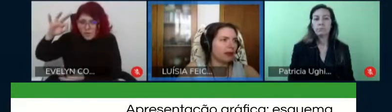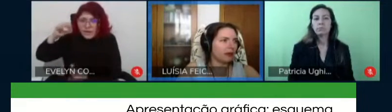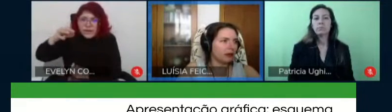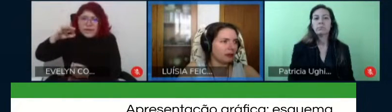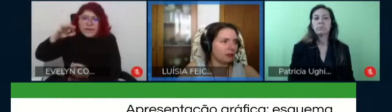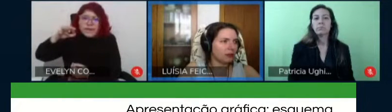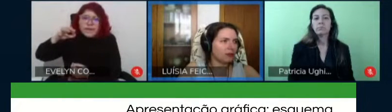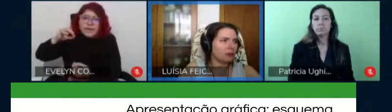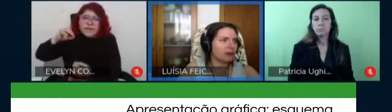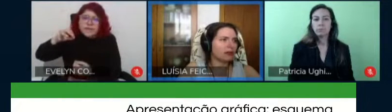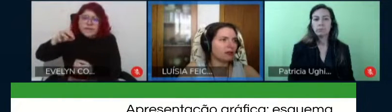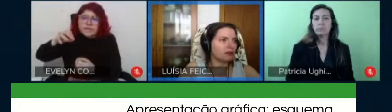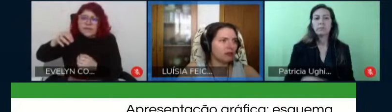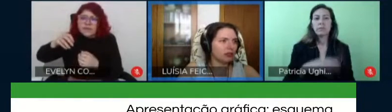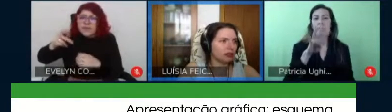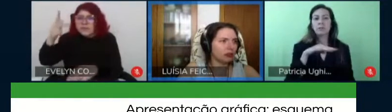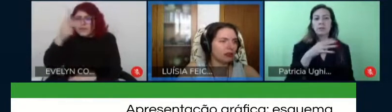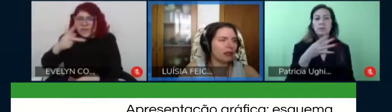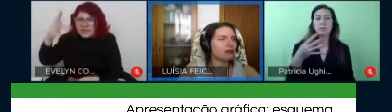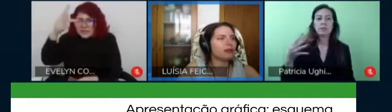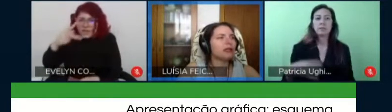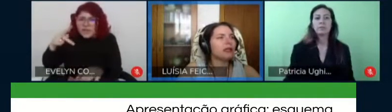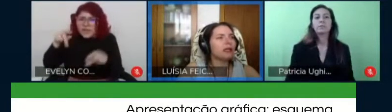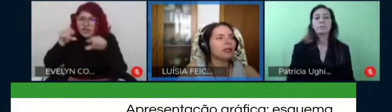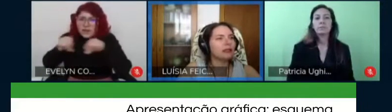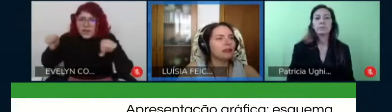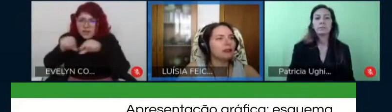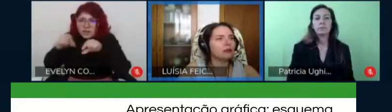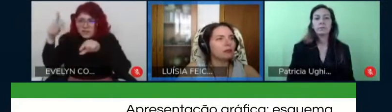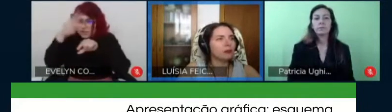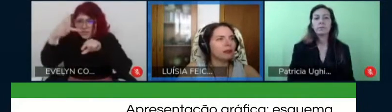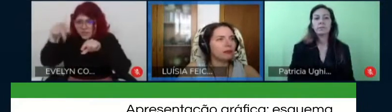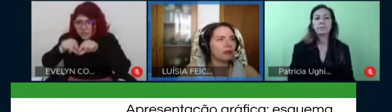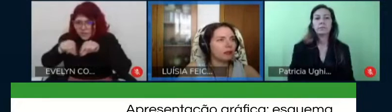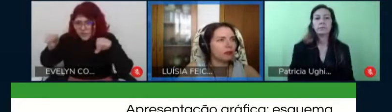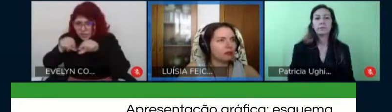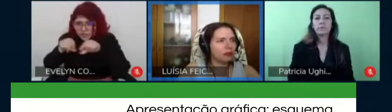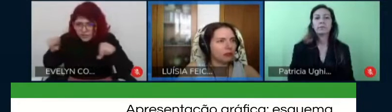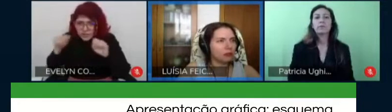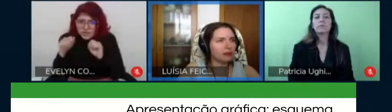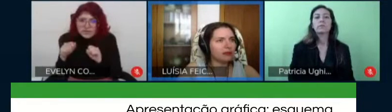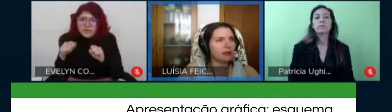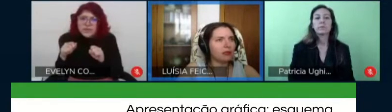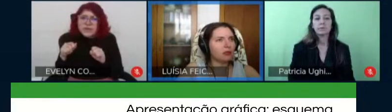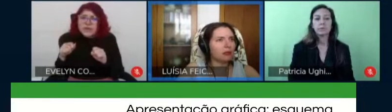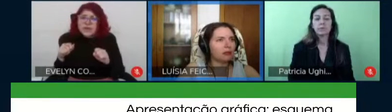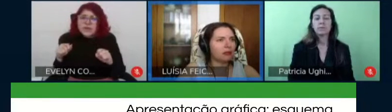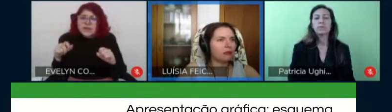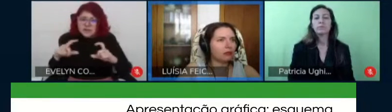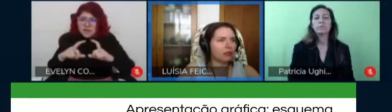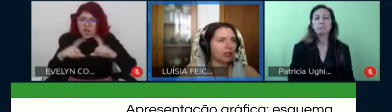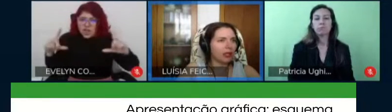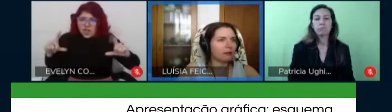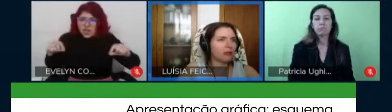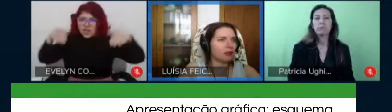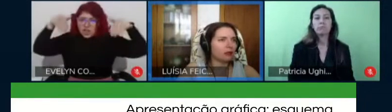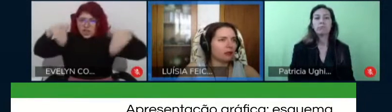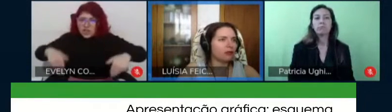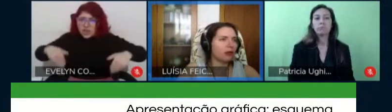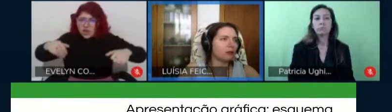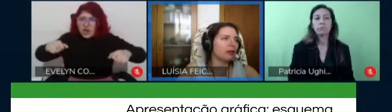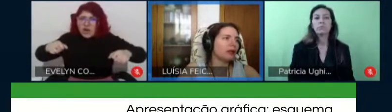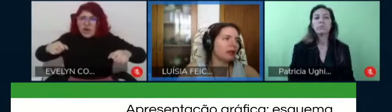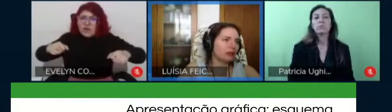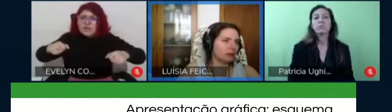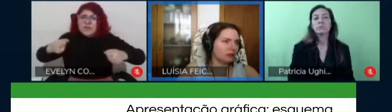de rodapé, número de página, ficha catalográfica, que são espaçamento simples e o tamanho da fonte é aquele menor